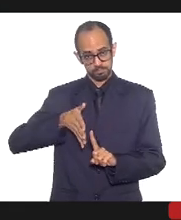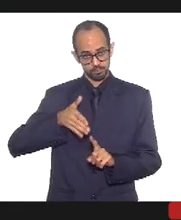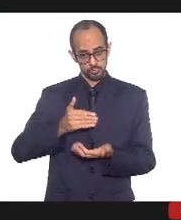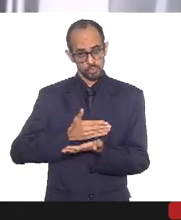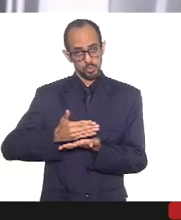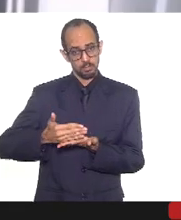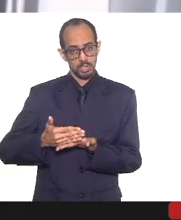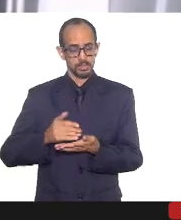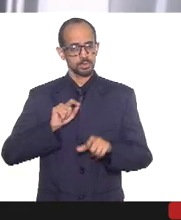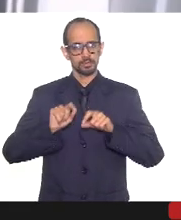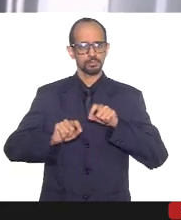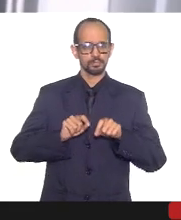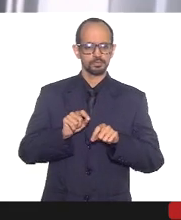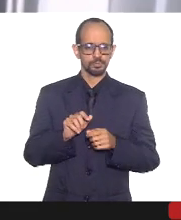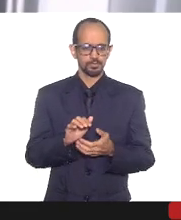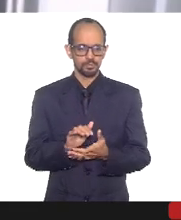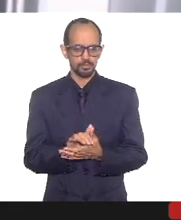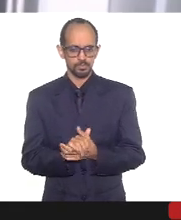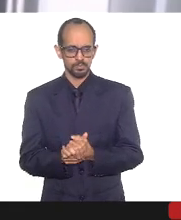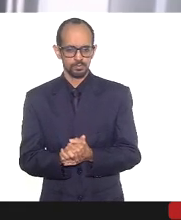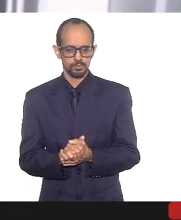de